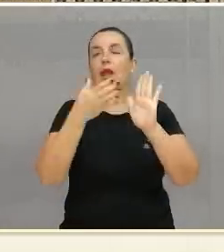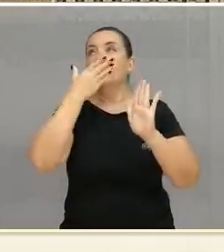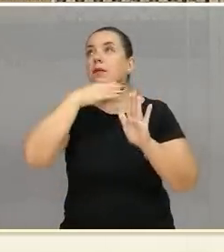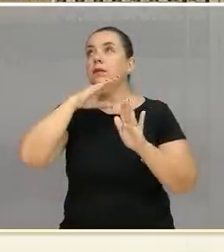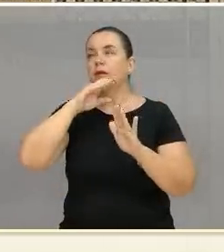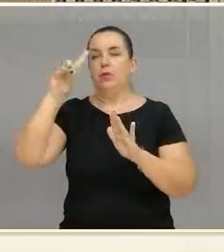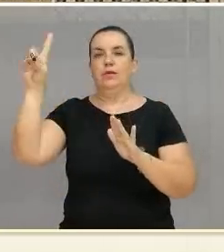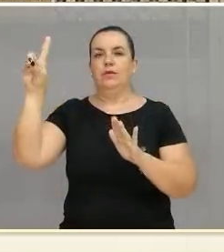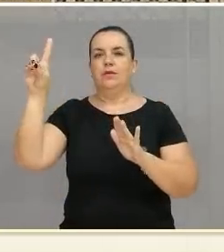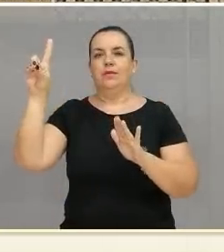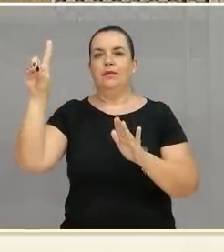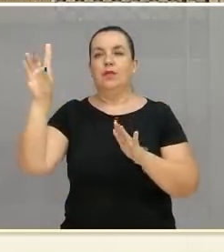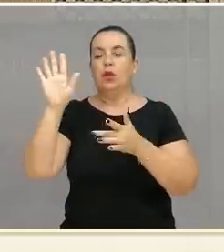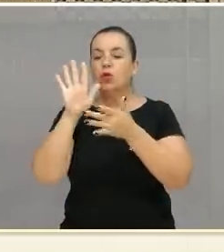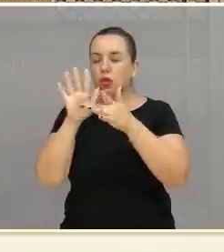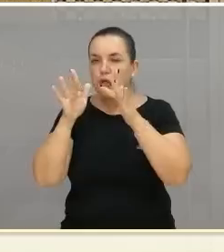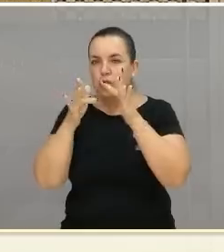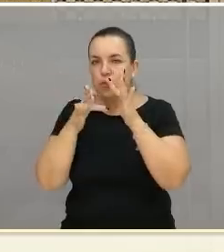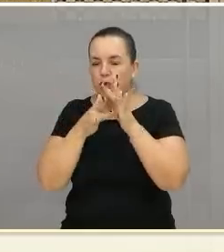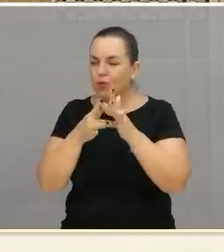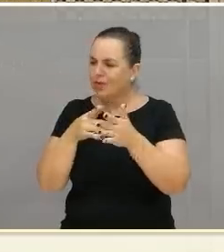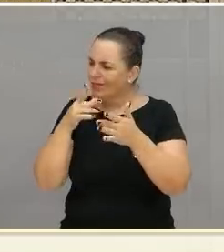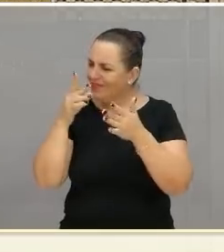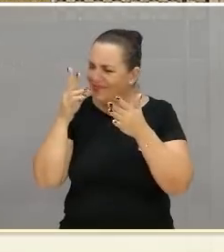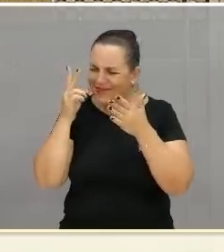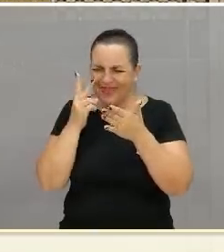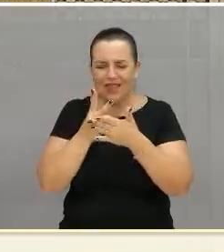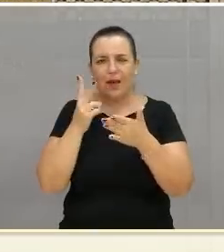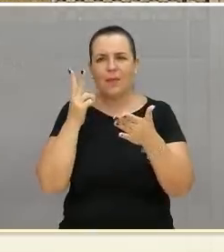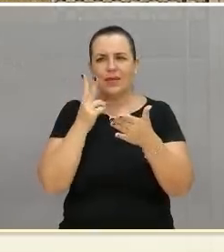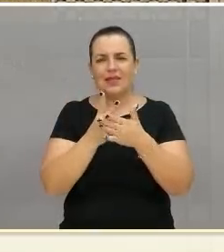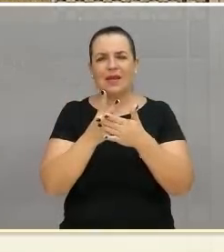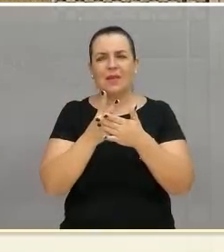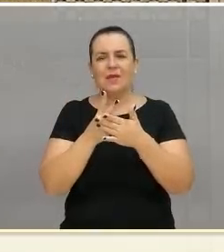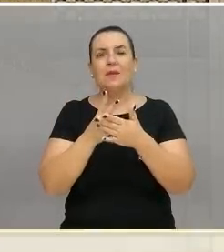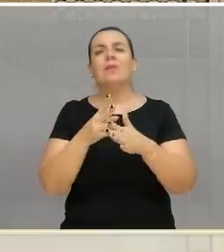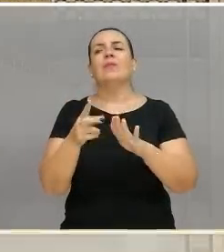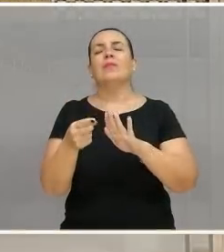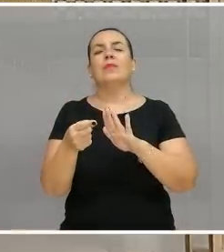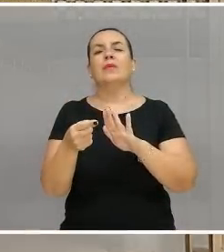Jesus em tudo, e esse foi o grande mote de sua vida: